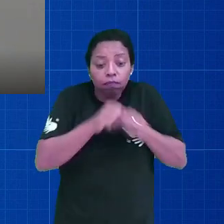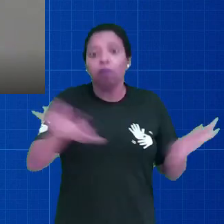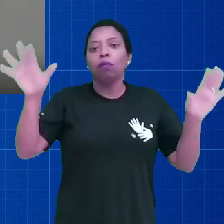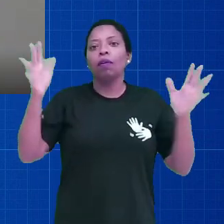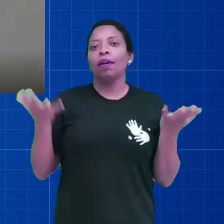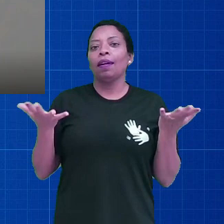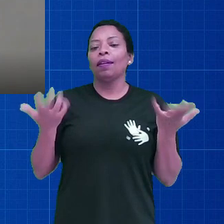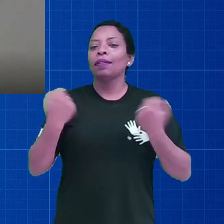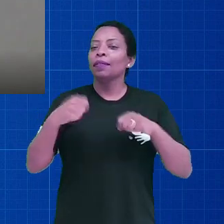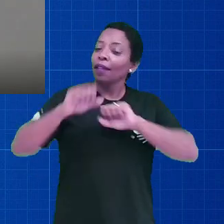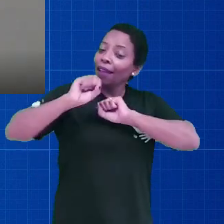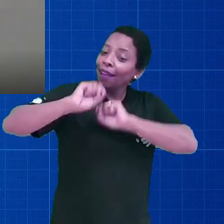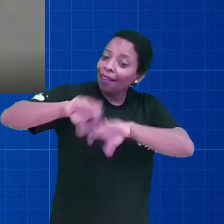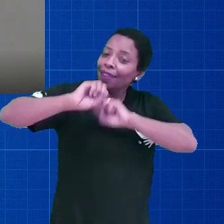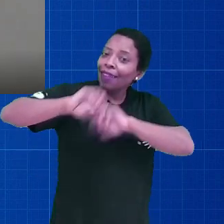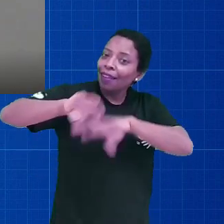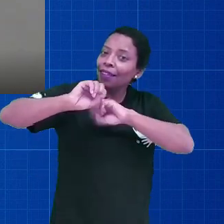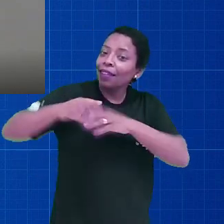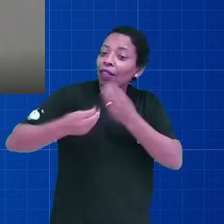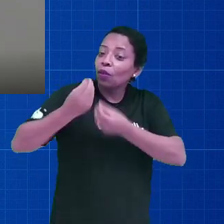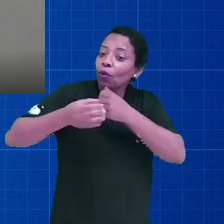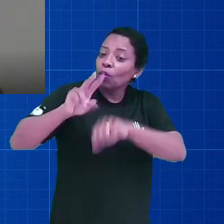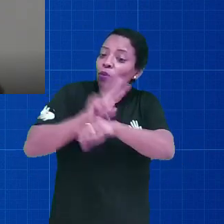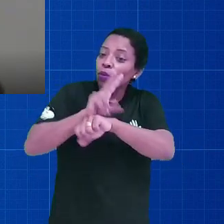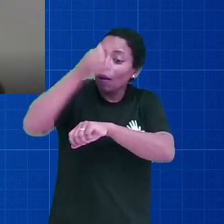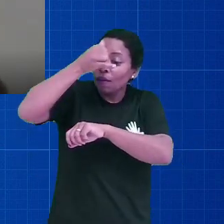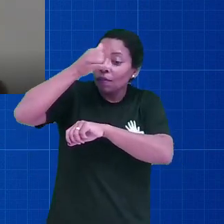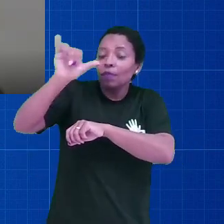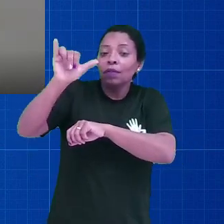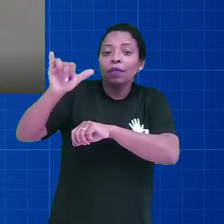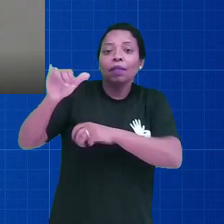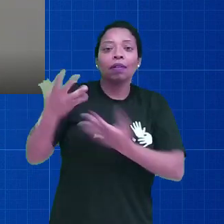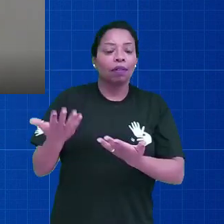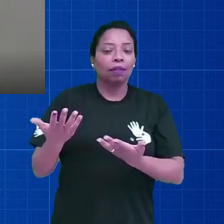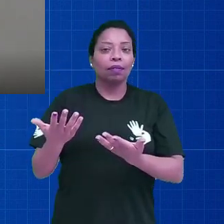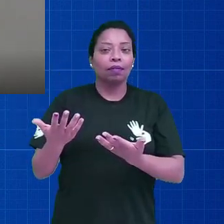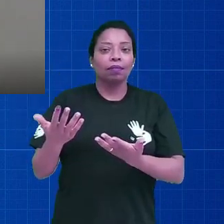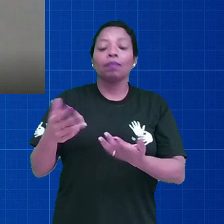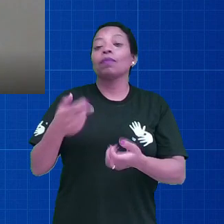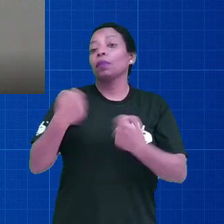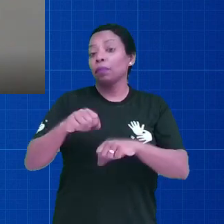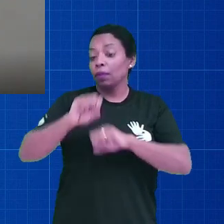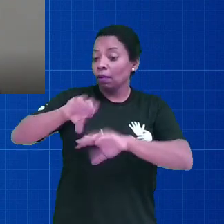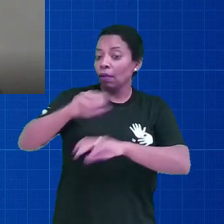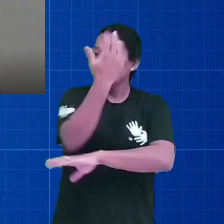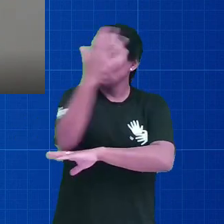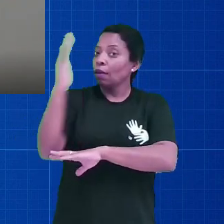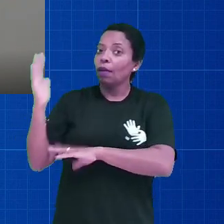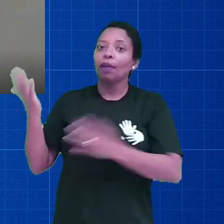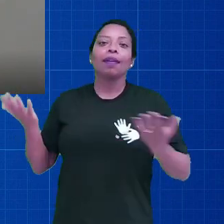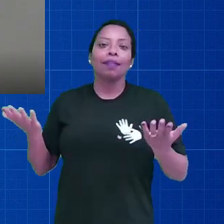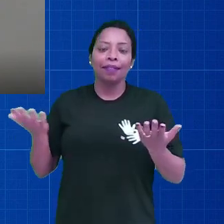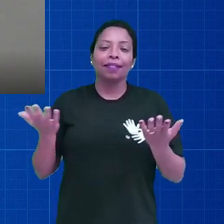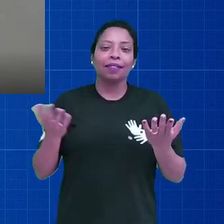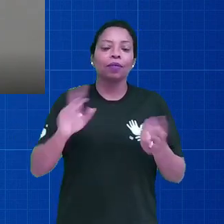muito intensamente a educação ambiental. Então, existem várias formas de se trabalhar isso. E uma outra coisa que pode ser